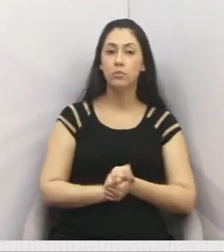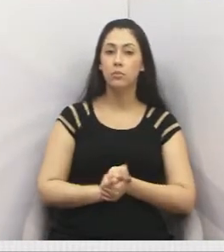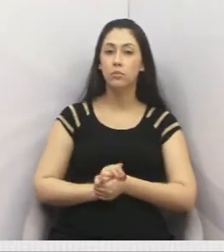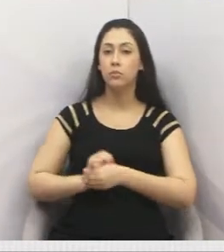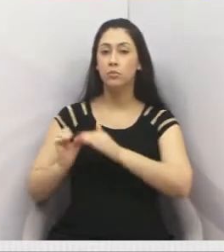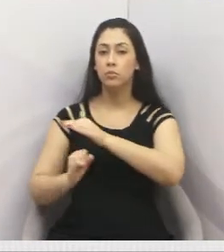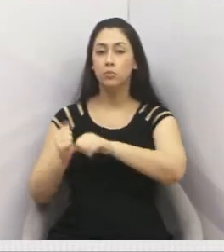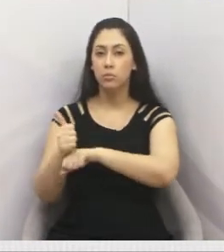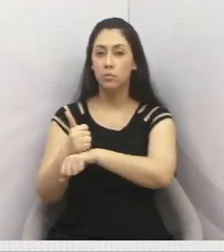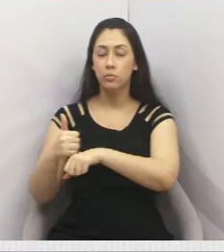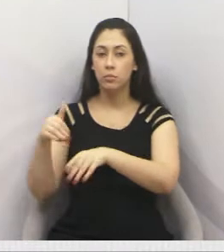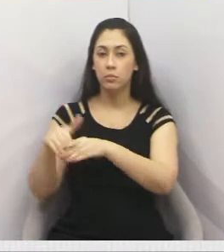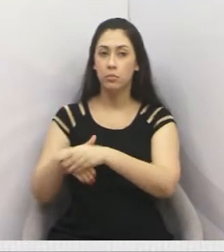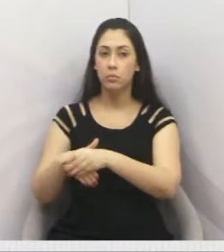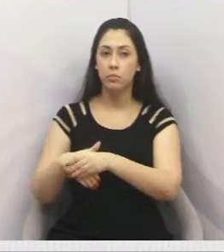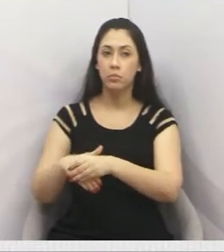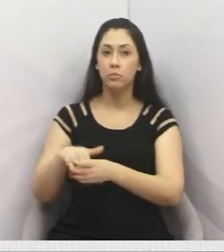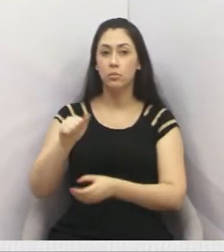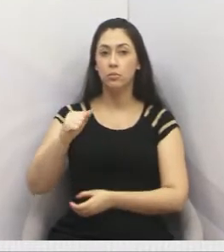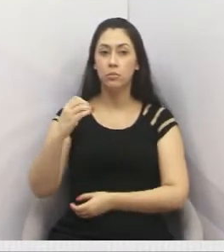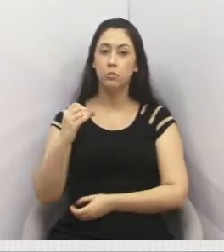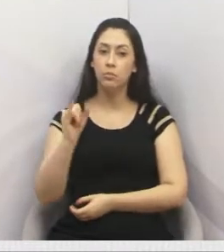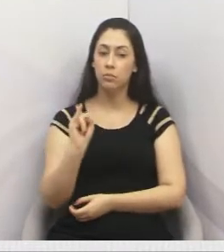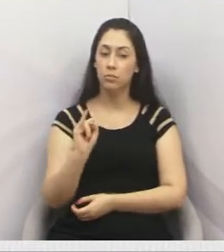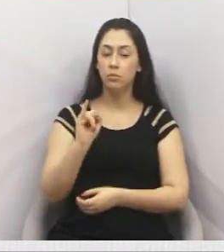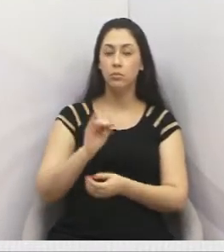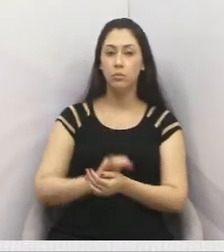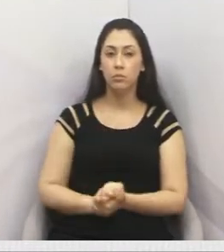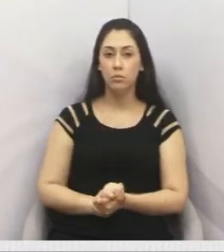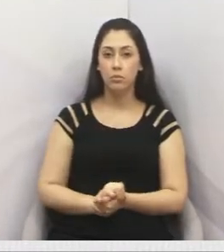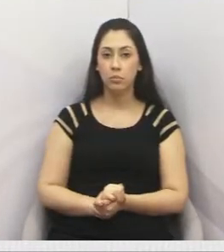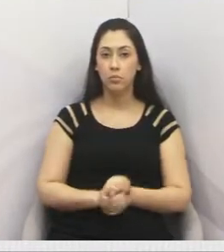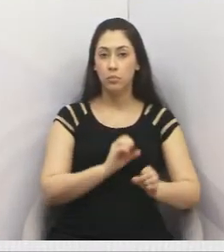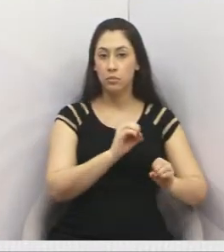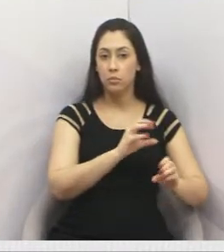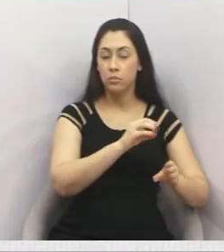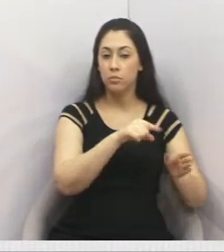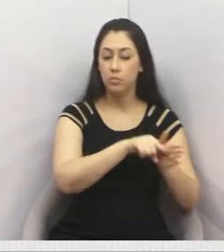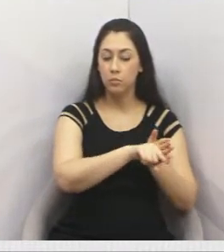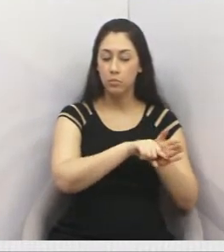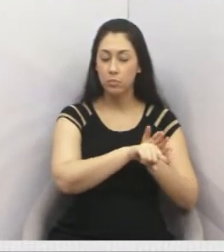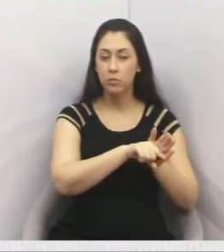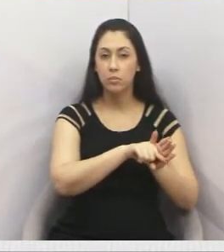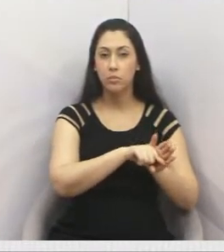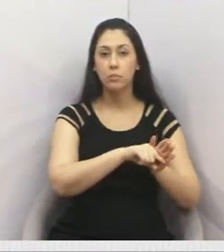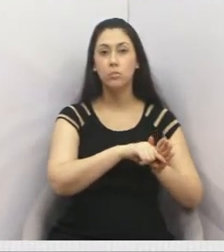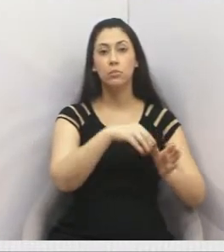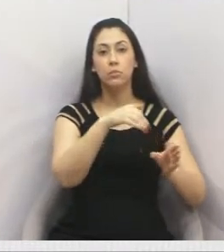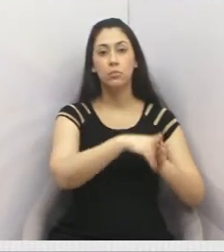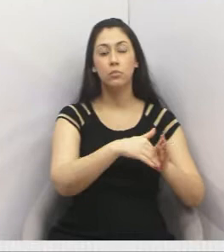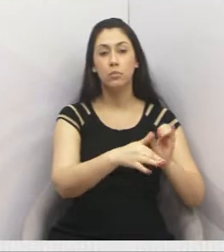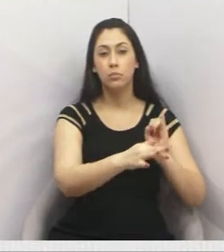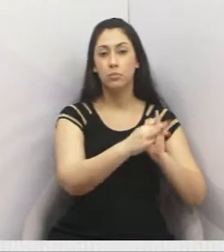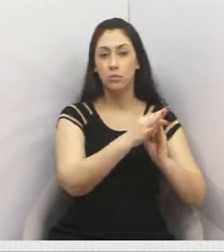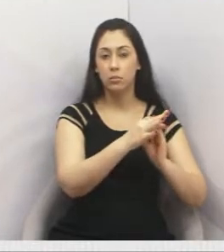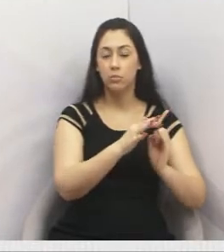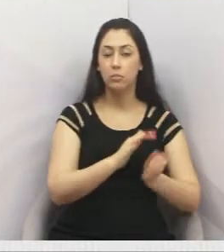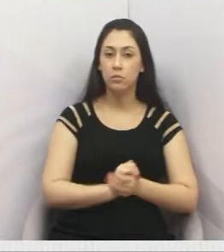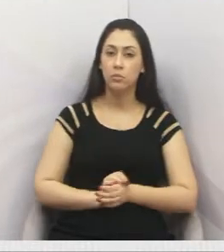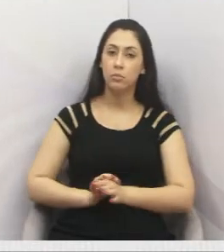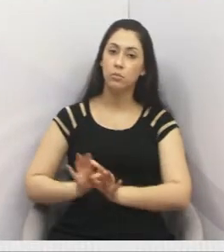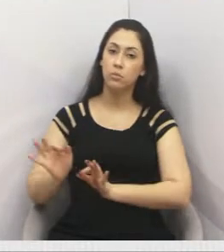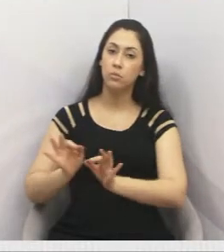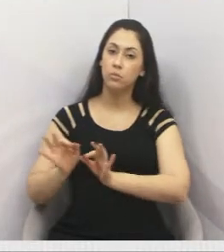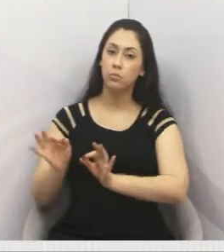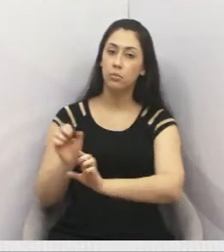profissionais, Associação Comercial e Industrial de Jacareí, ACI Jacareí. Entidades acadêmicas e de pesquisa, Instituto Federal e